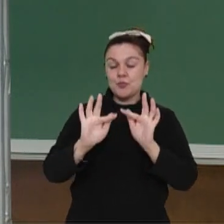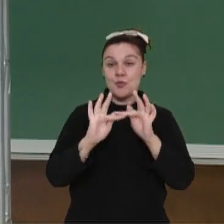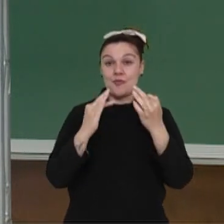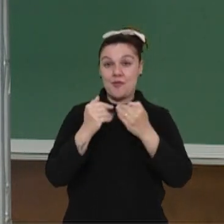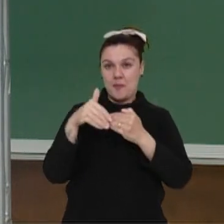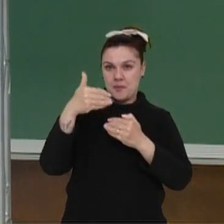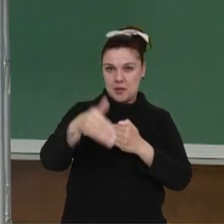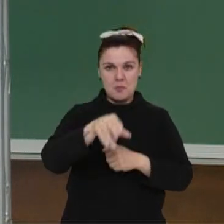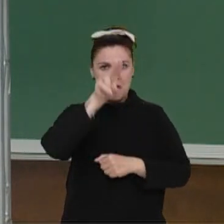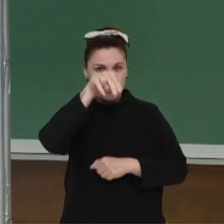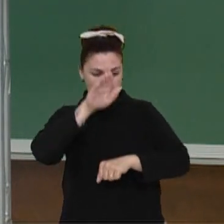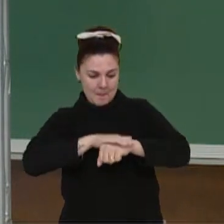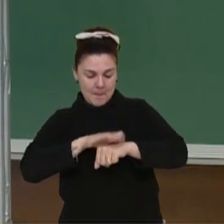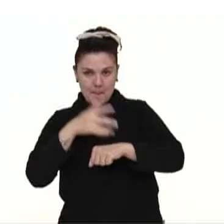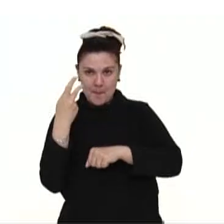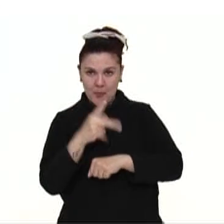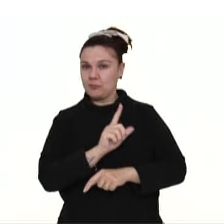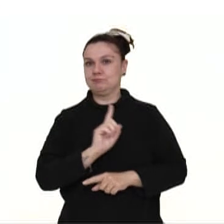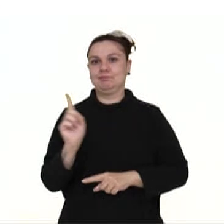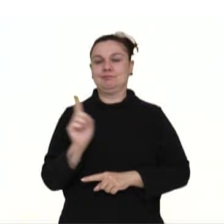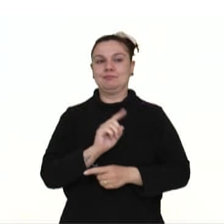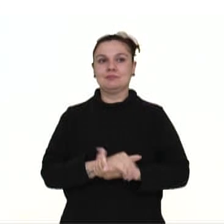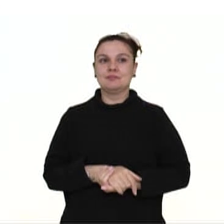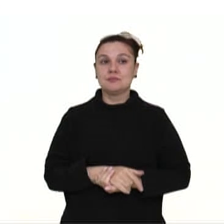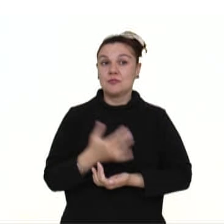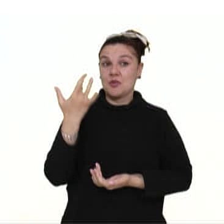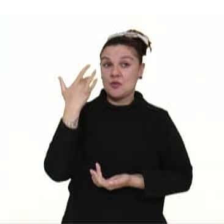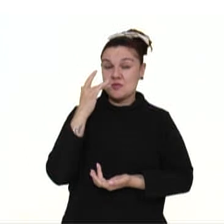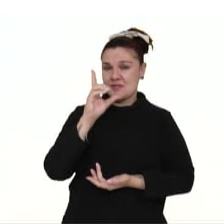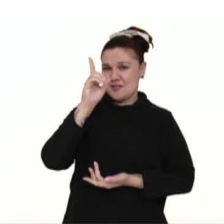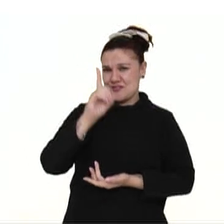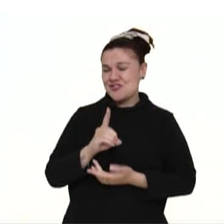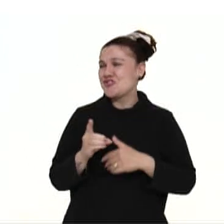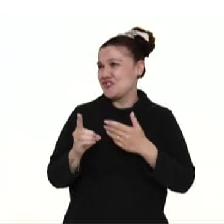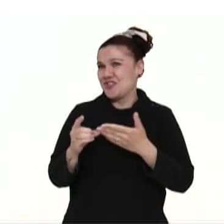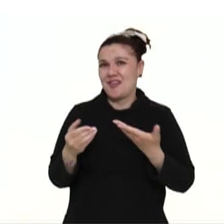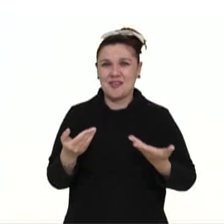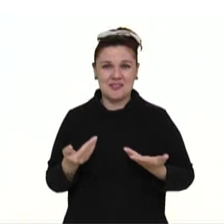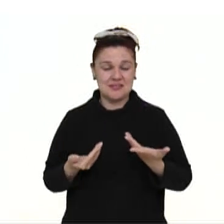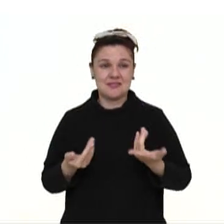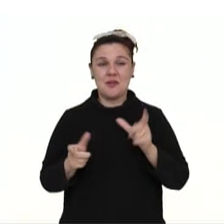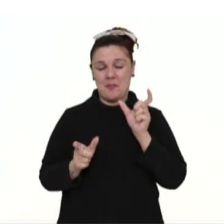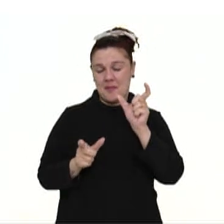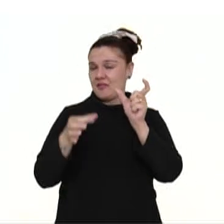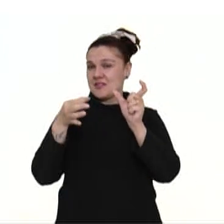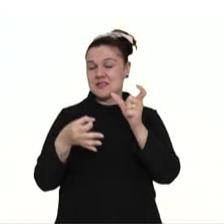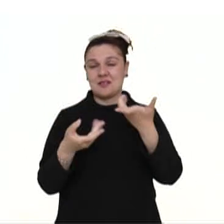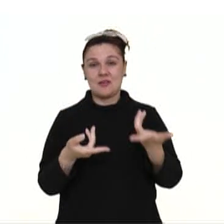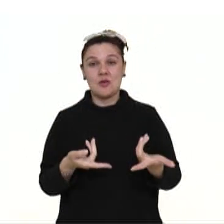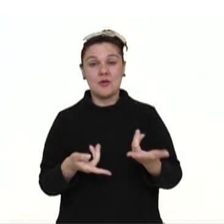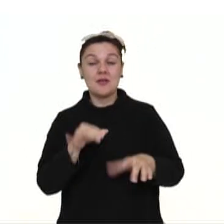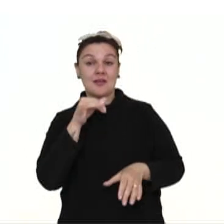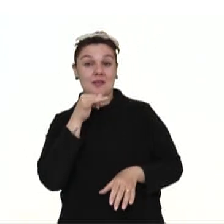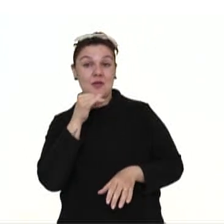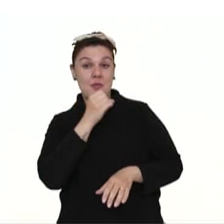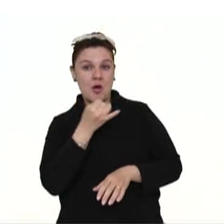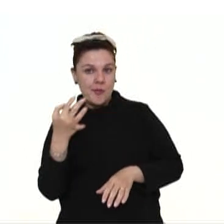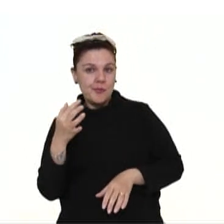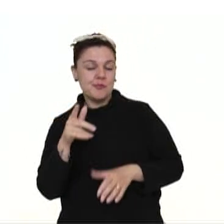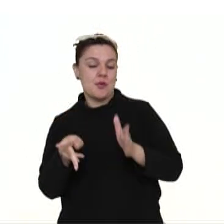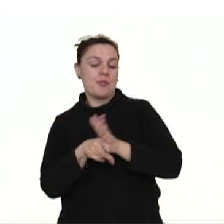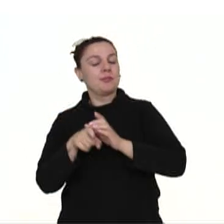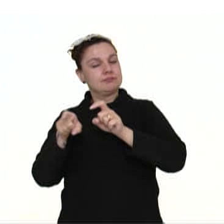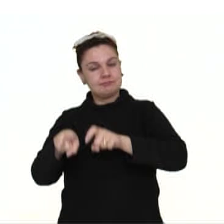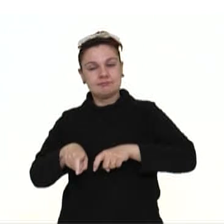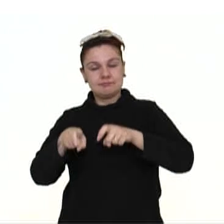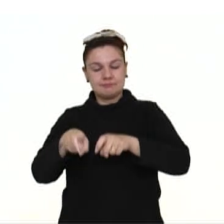mas nunca a propriedade. Então, não sei se direito é tão a palavra certa aqui, porque, né, alguns eram camponeses e